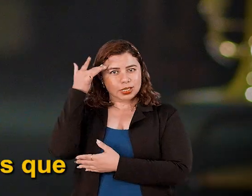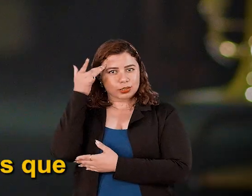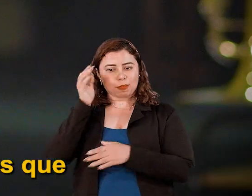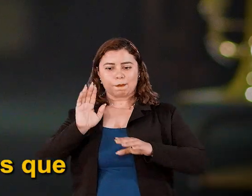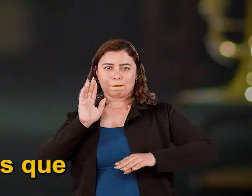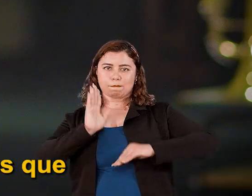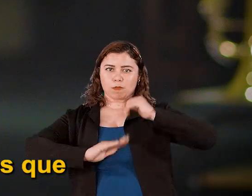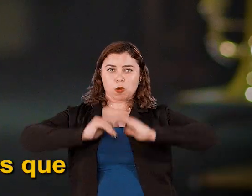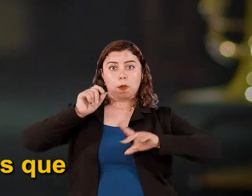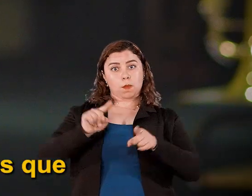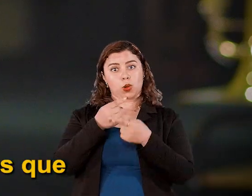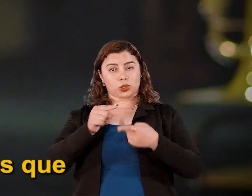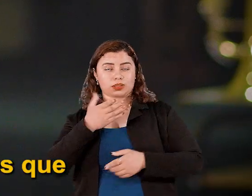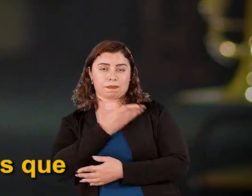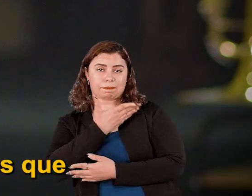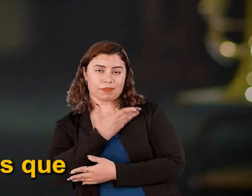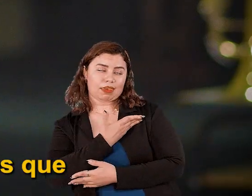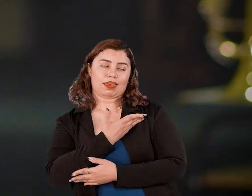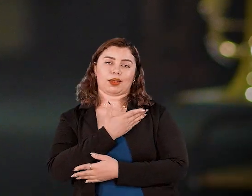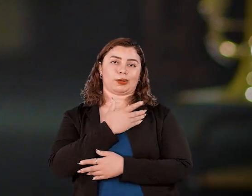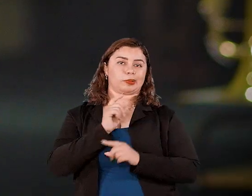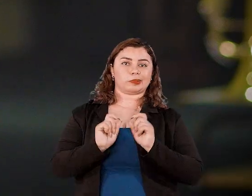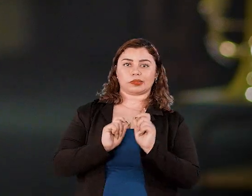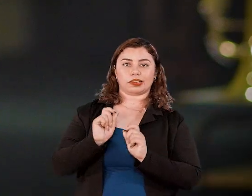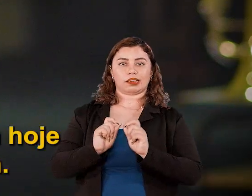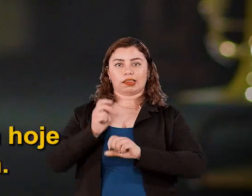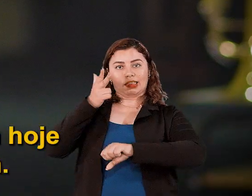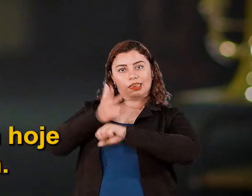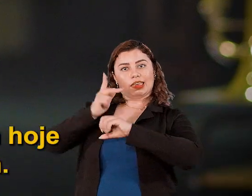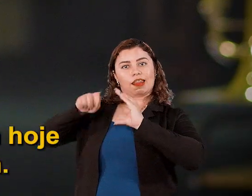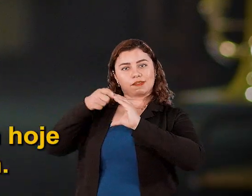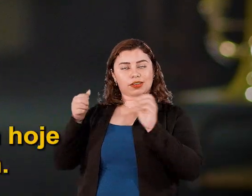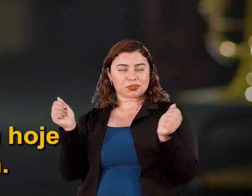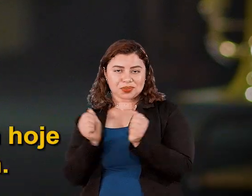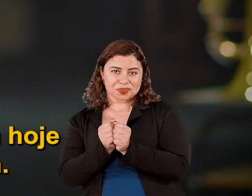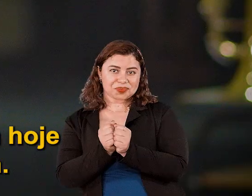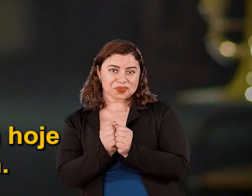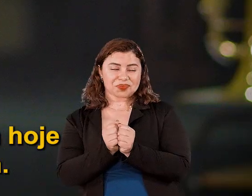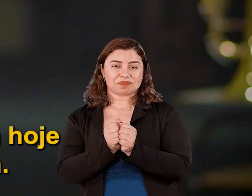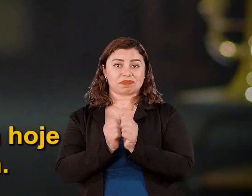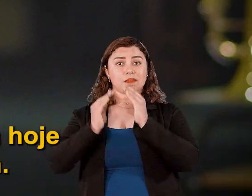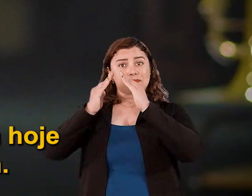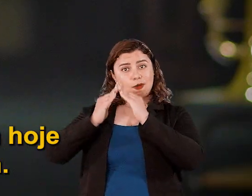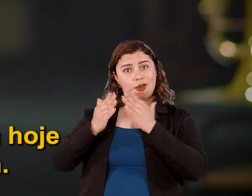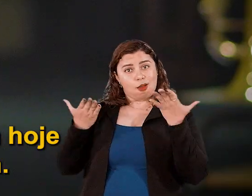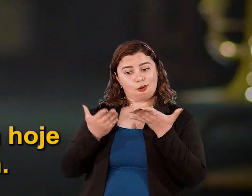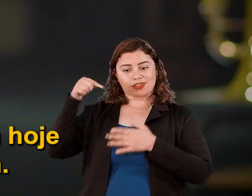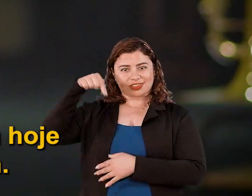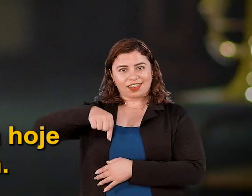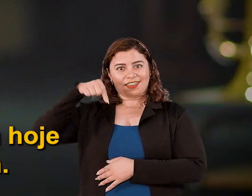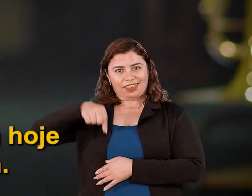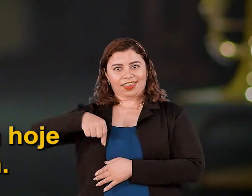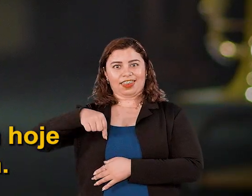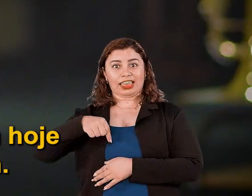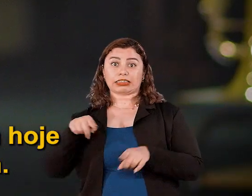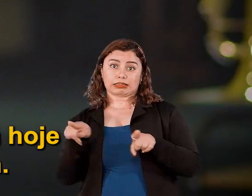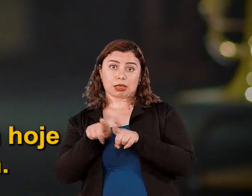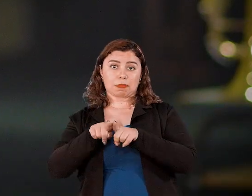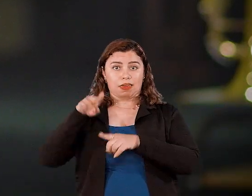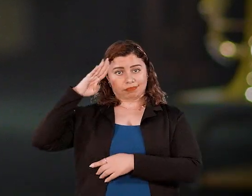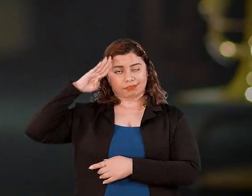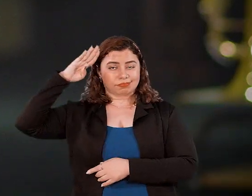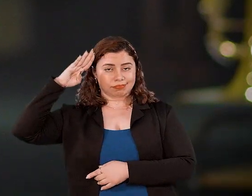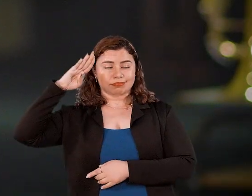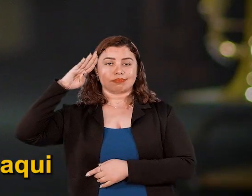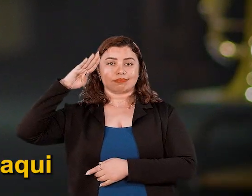pessoas aqui, músicos aqui, amigos que gravaram com a gente, que moram hoje aqui, estão na reserva